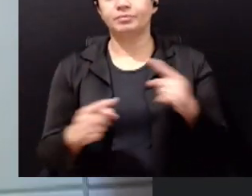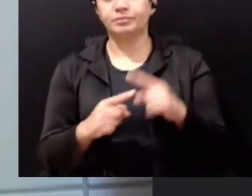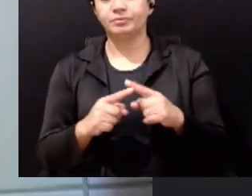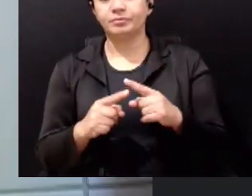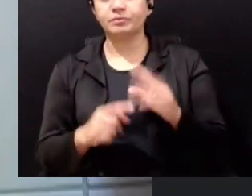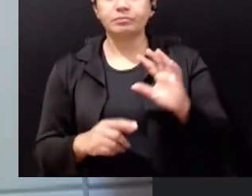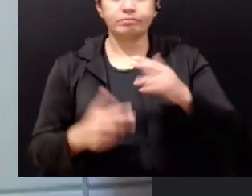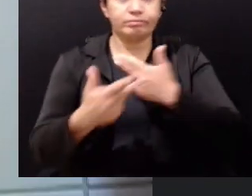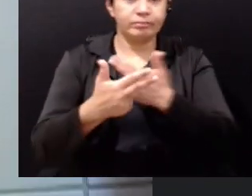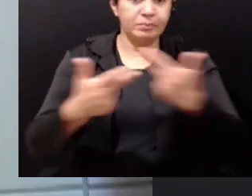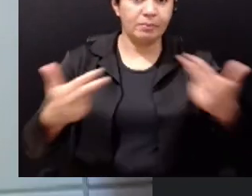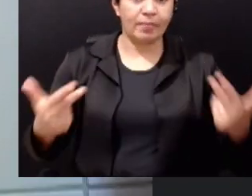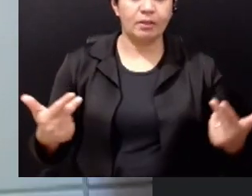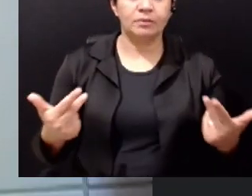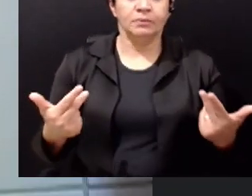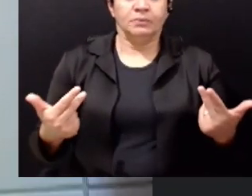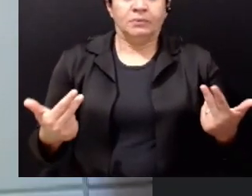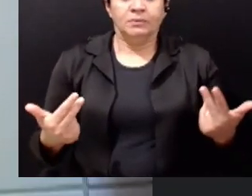vários,